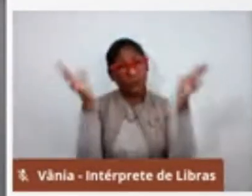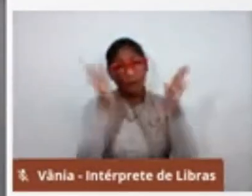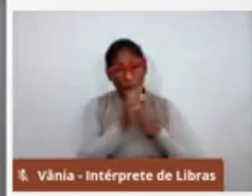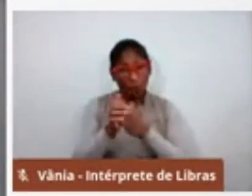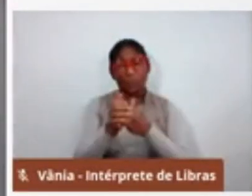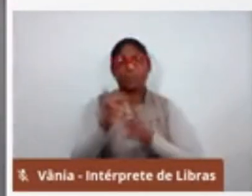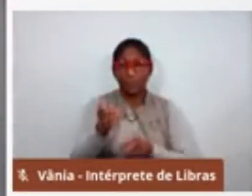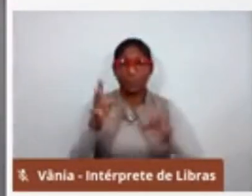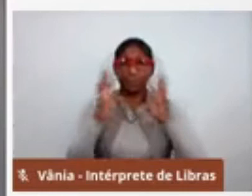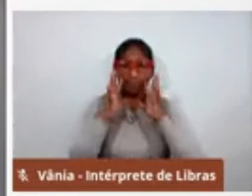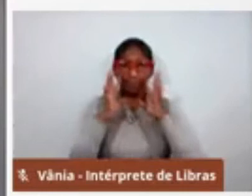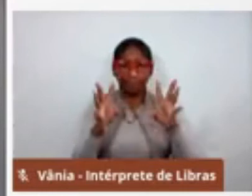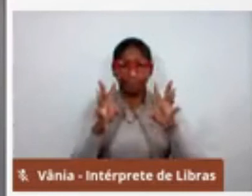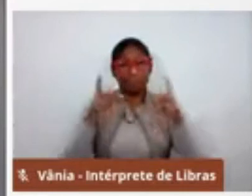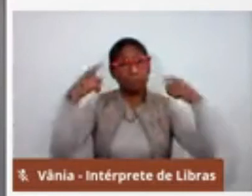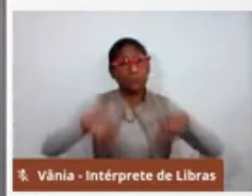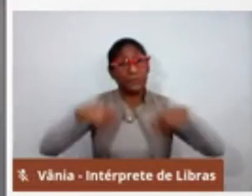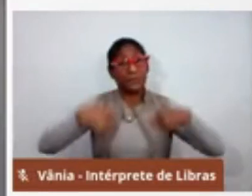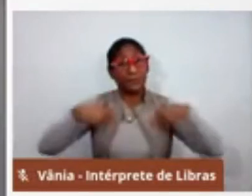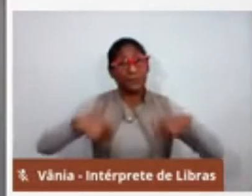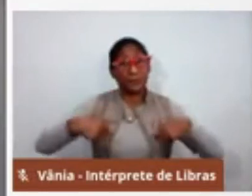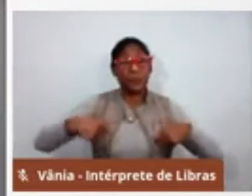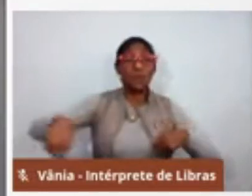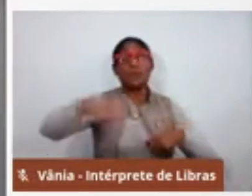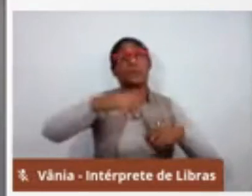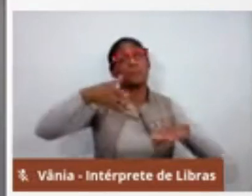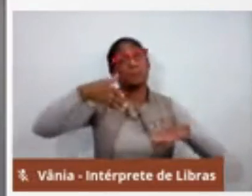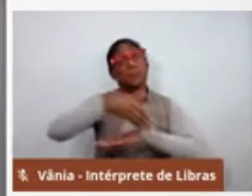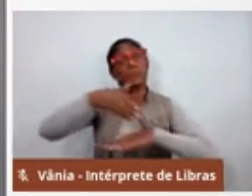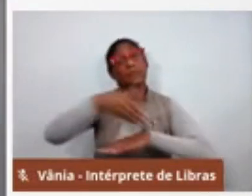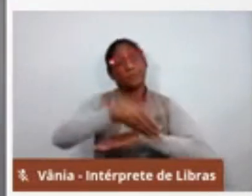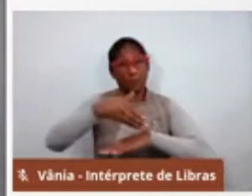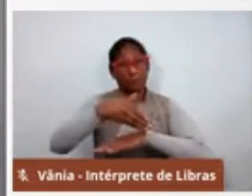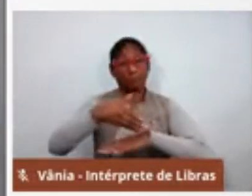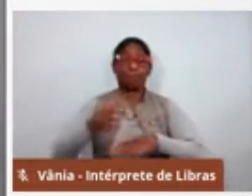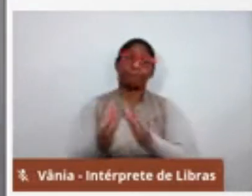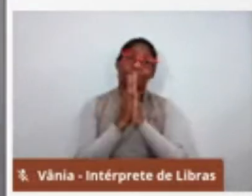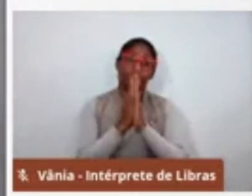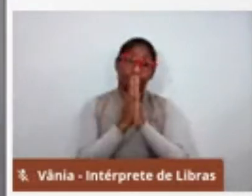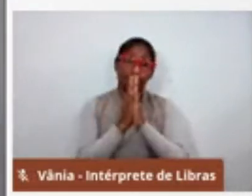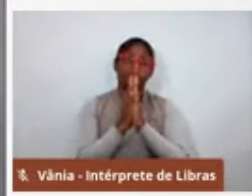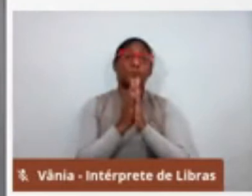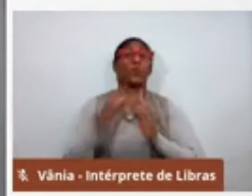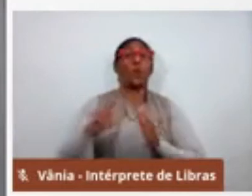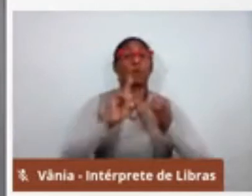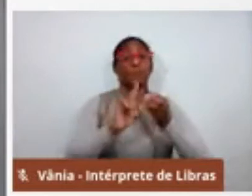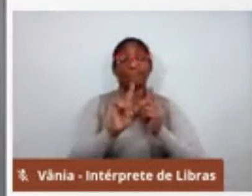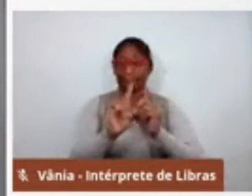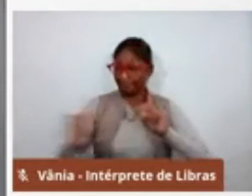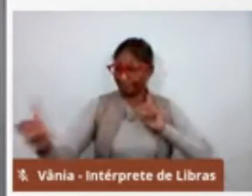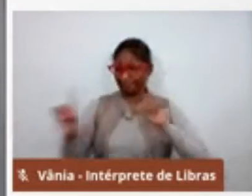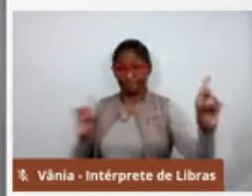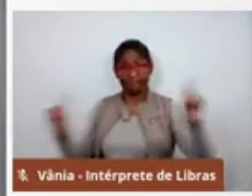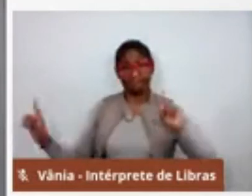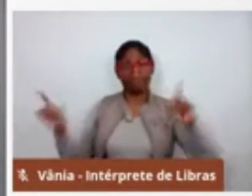a gente precisa da participação de todos, mantendo o distanciamento social de